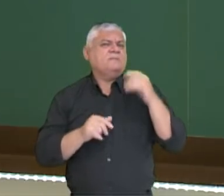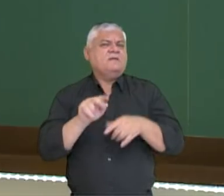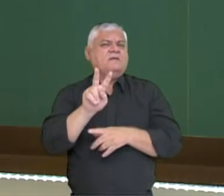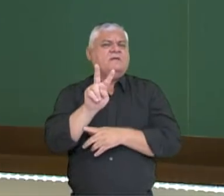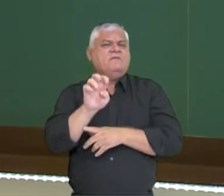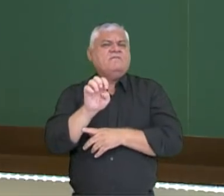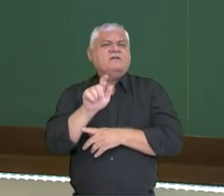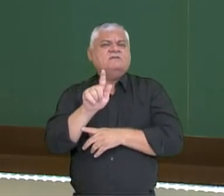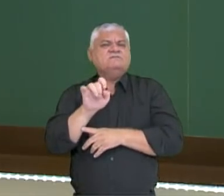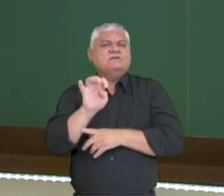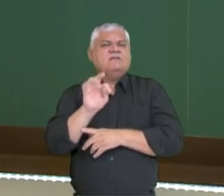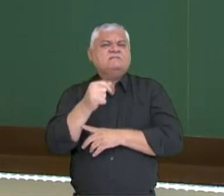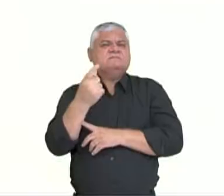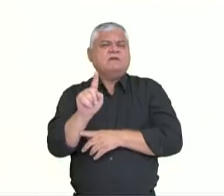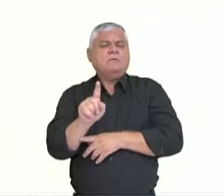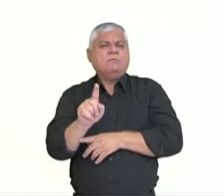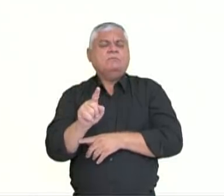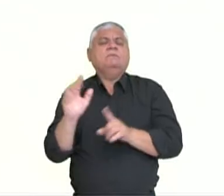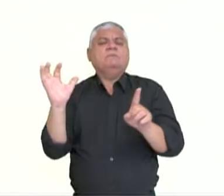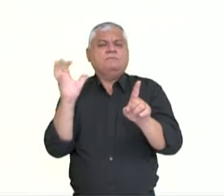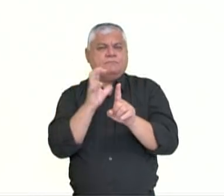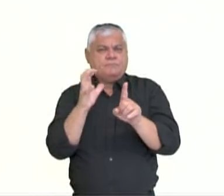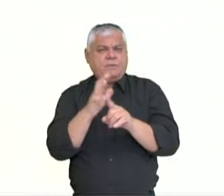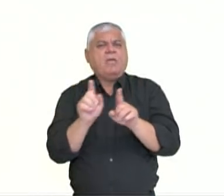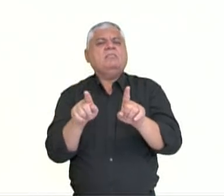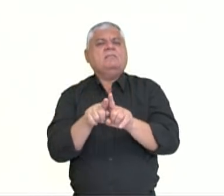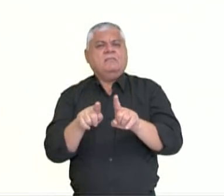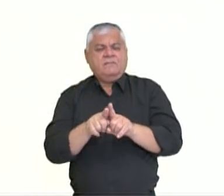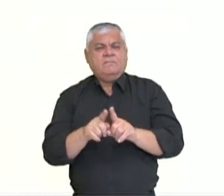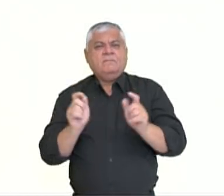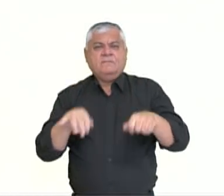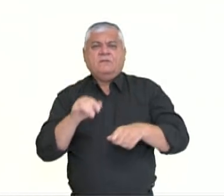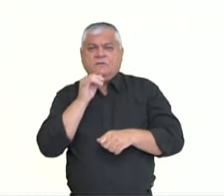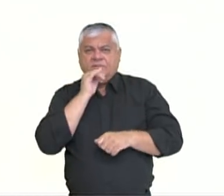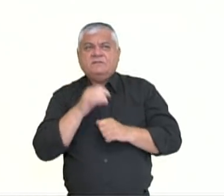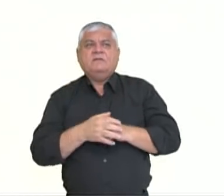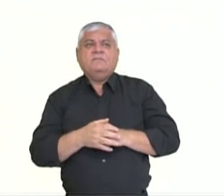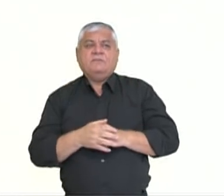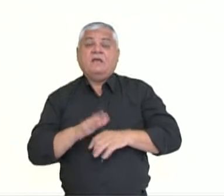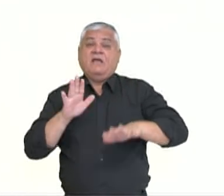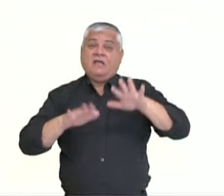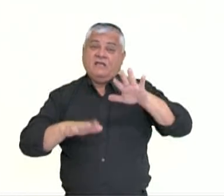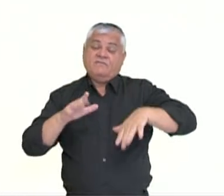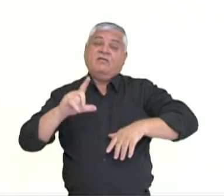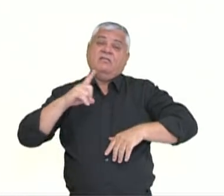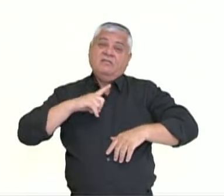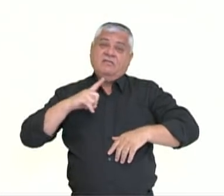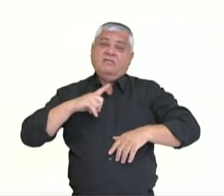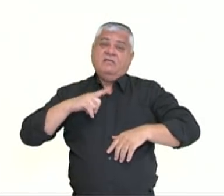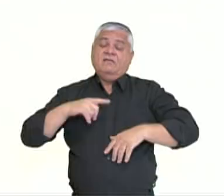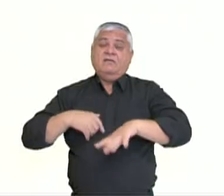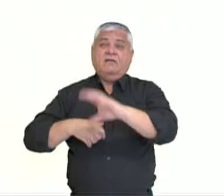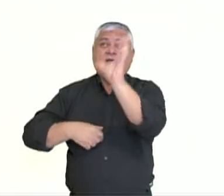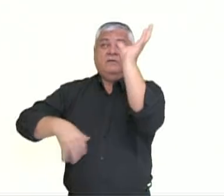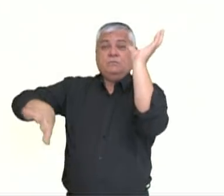de diferentes formas. As principais são contenção ou absorção dos raios solares, minimizando